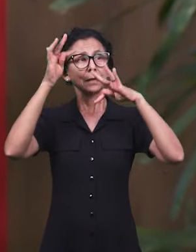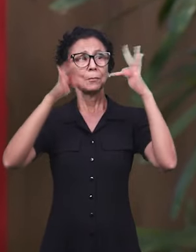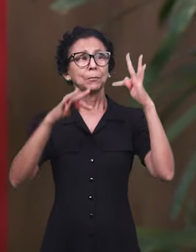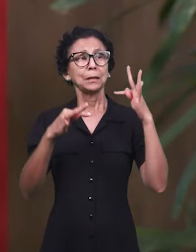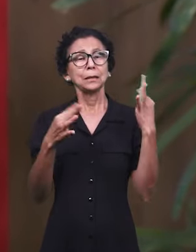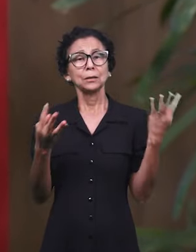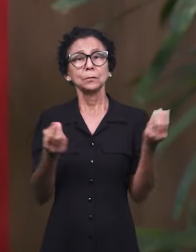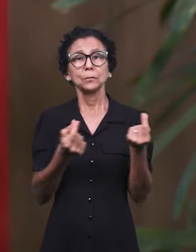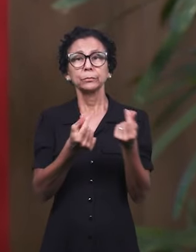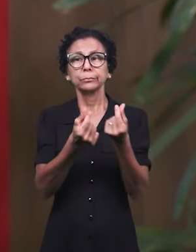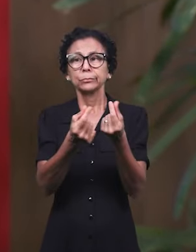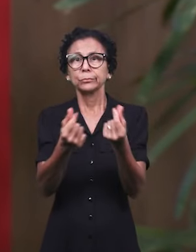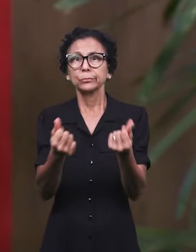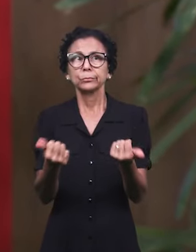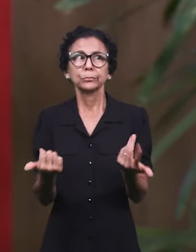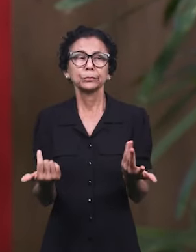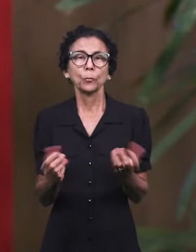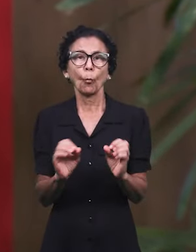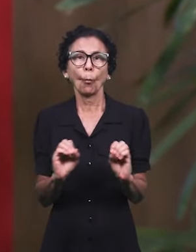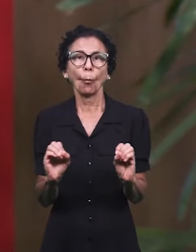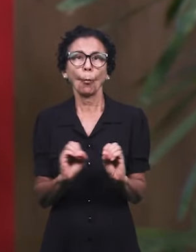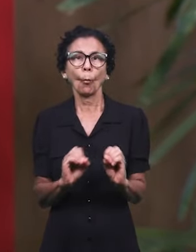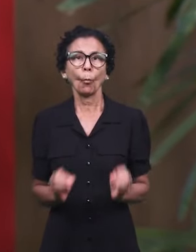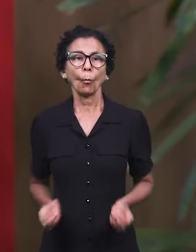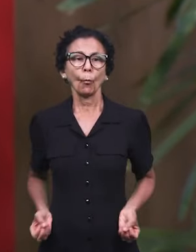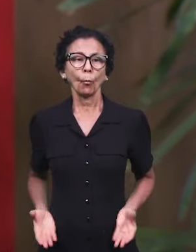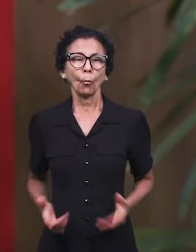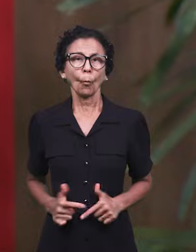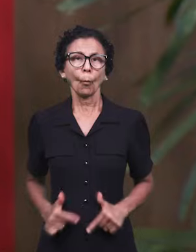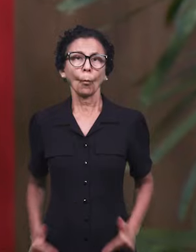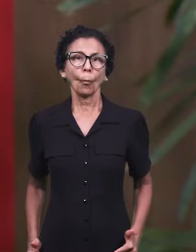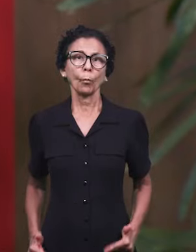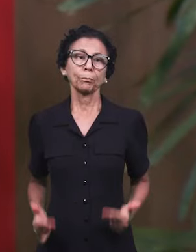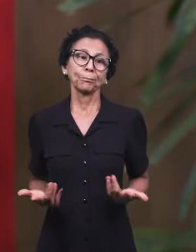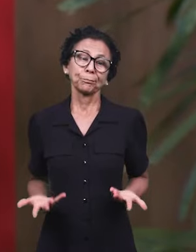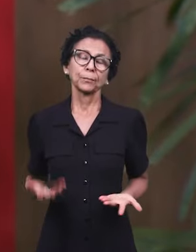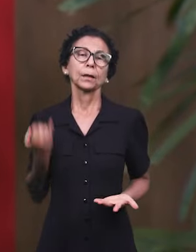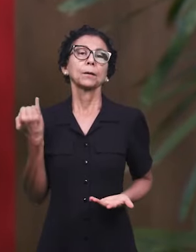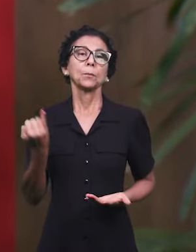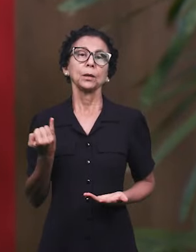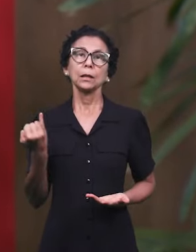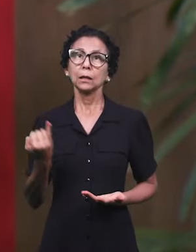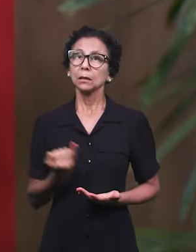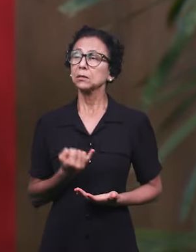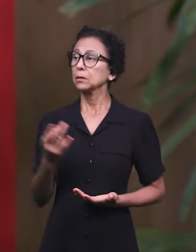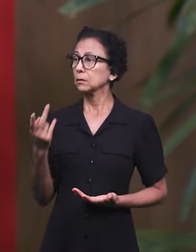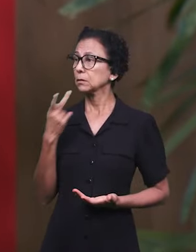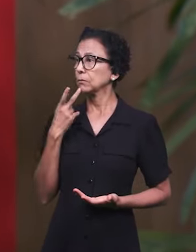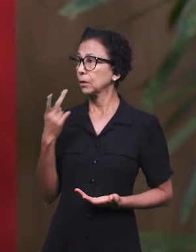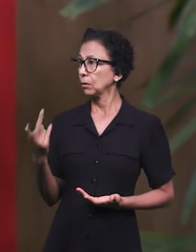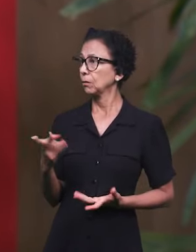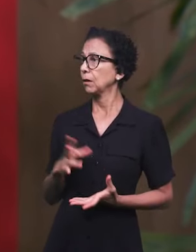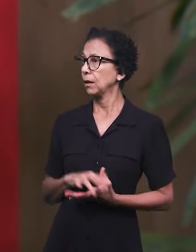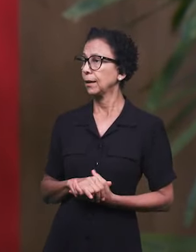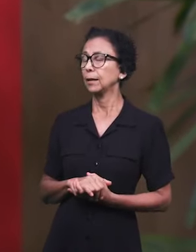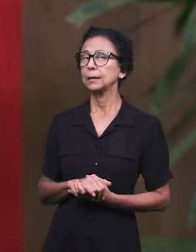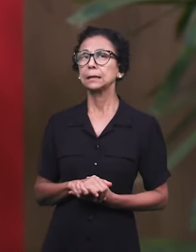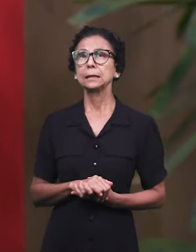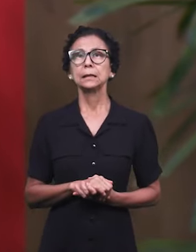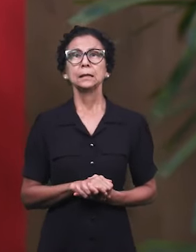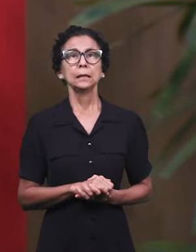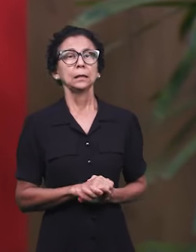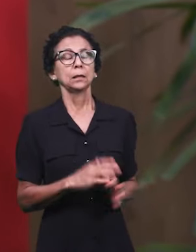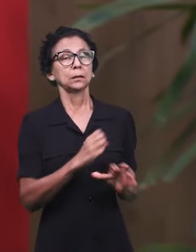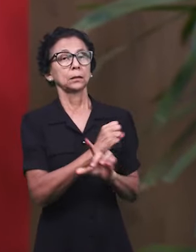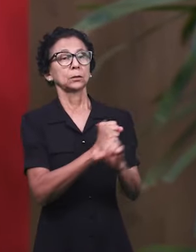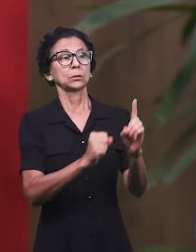tratamento, mas não sabe como fazer, né? Ou tem medo de ser muito caro, né, doutora Fernanda? Então, eu acho que é muito importante isso que você falou. E assim,